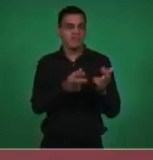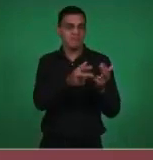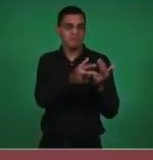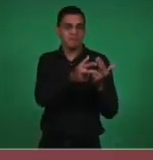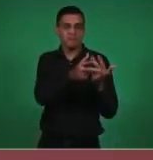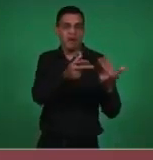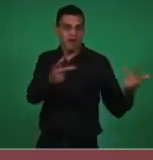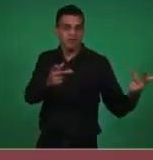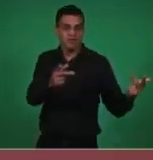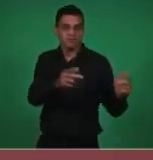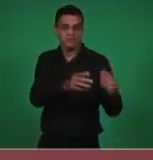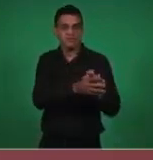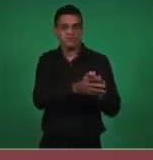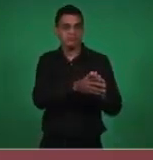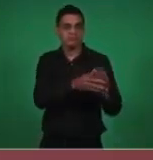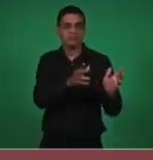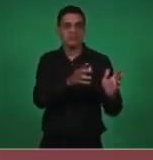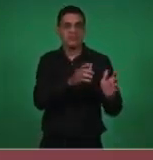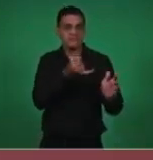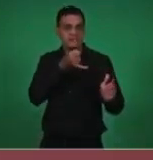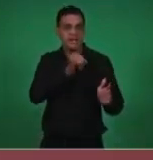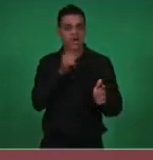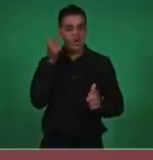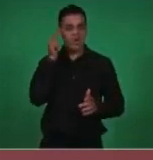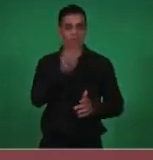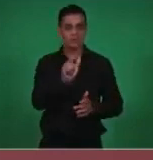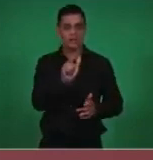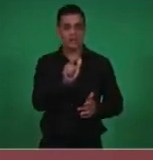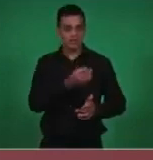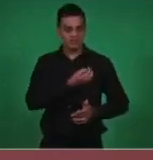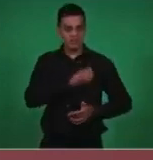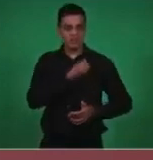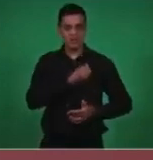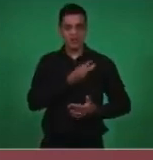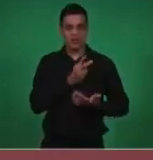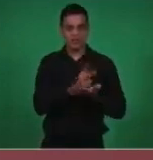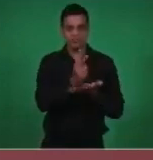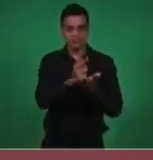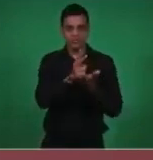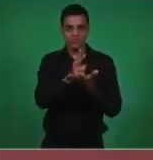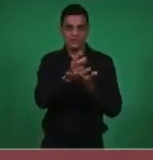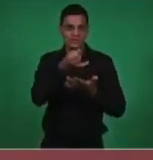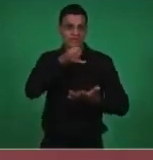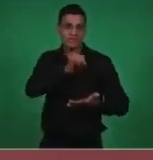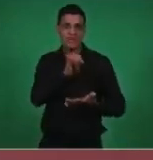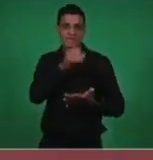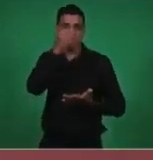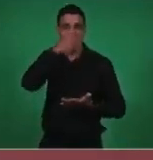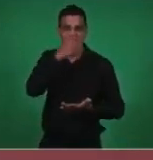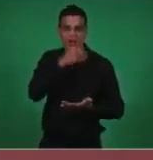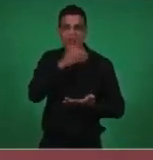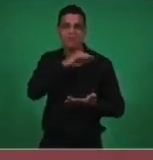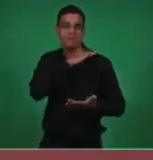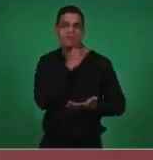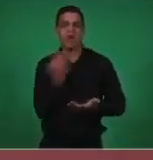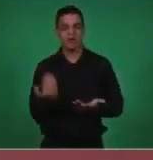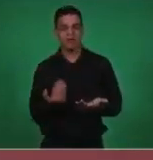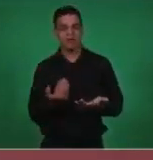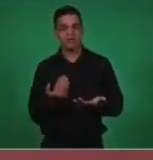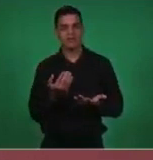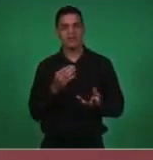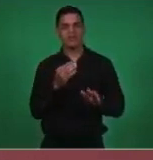meio sobrevivem, os que não são resistentes morrem. E isso aconteceria ao longo de milhões e milhões de